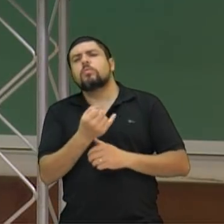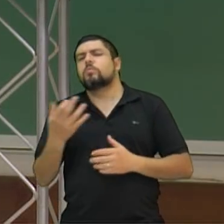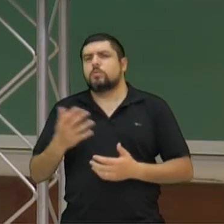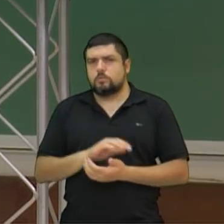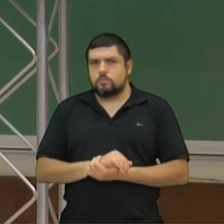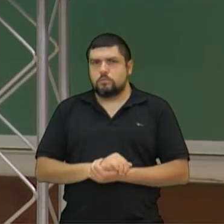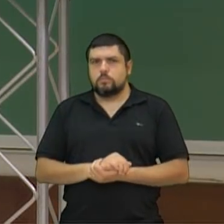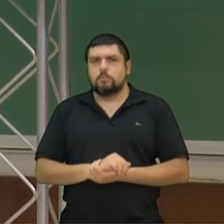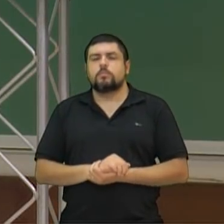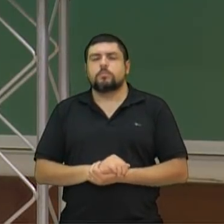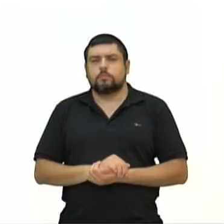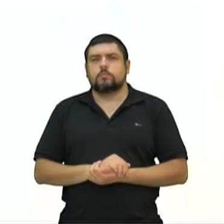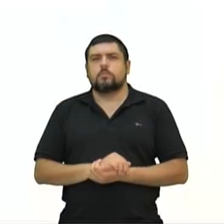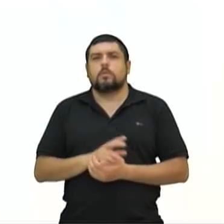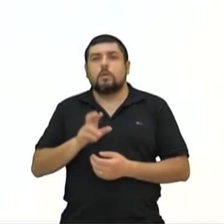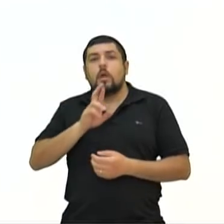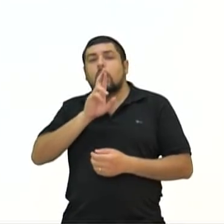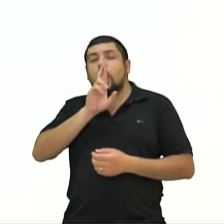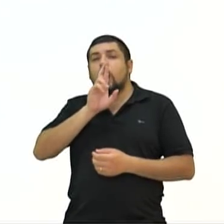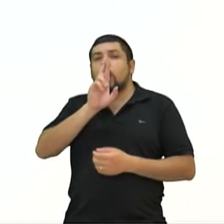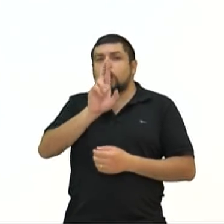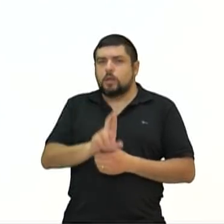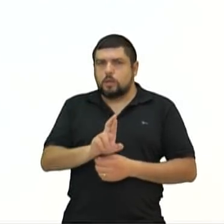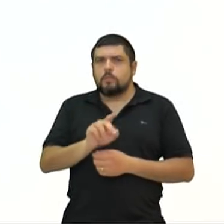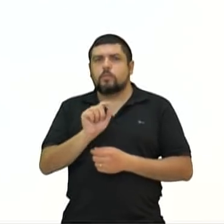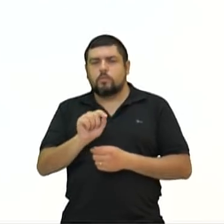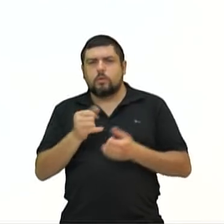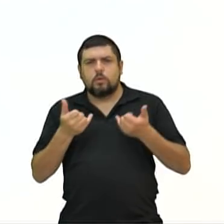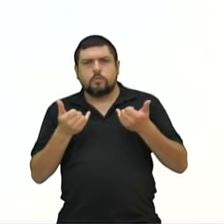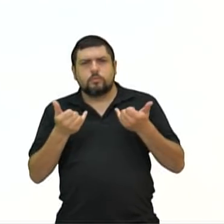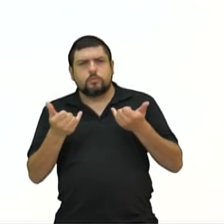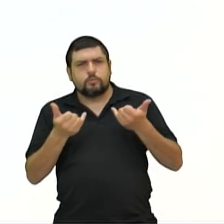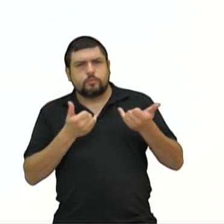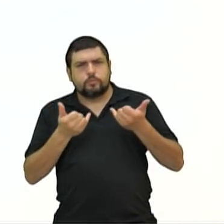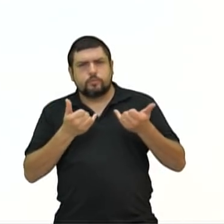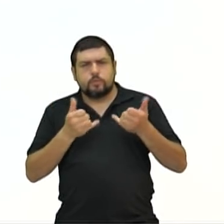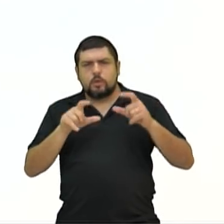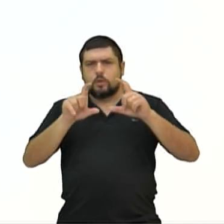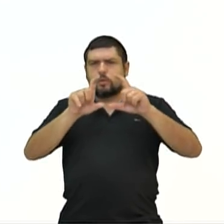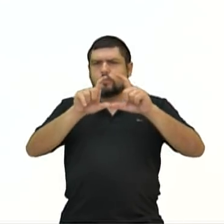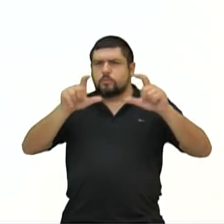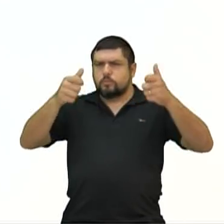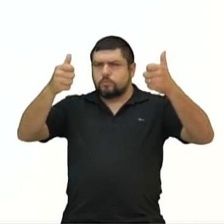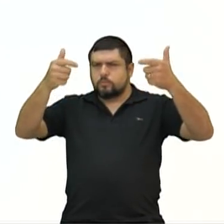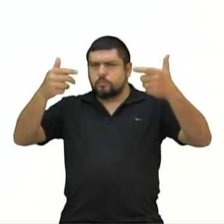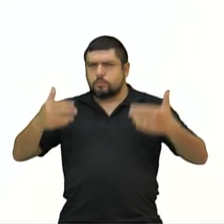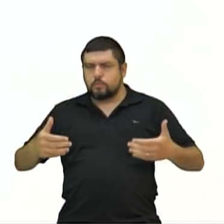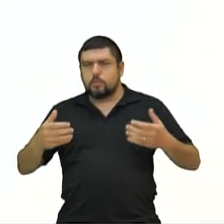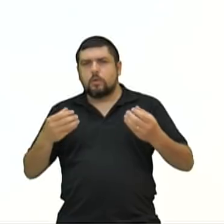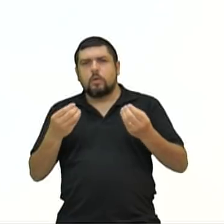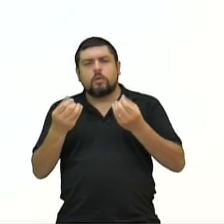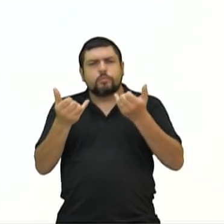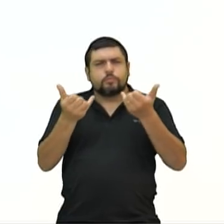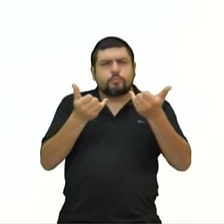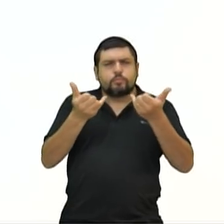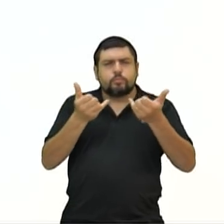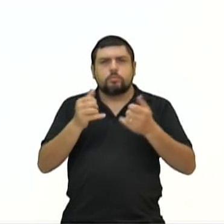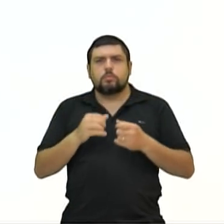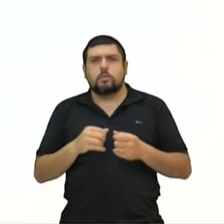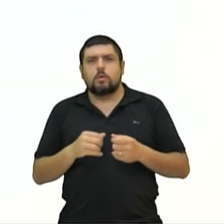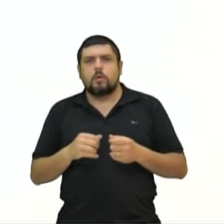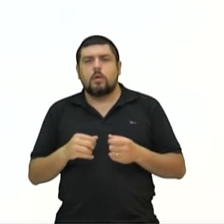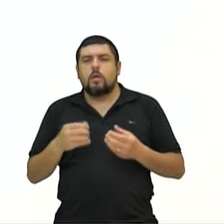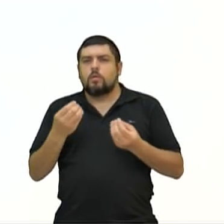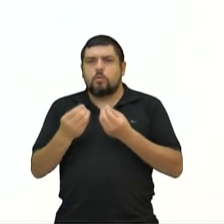responder, olha só. Quais são as informações importantes que nós precisamos retirar dessa função antes de responder? Qual é a expressão